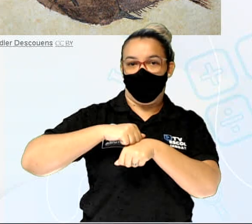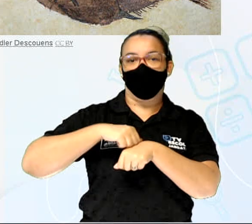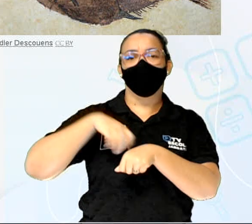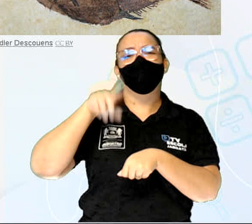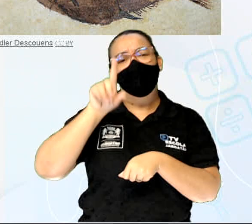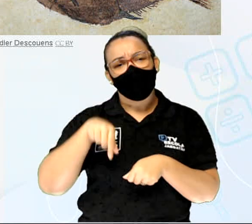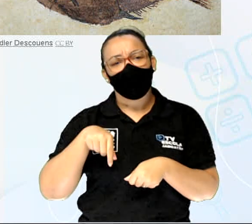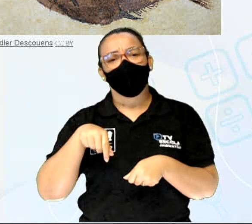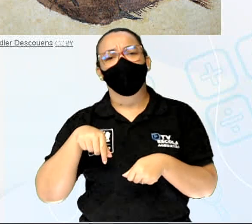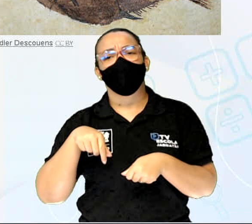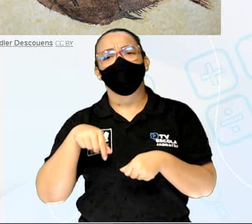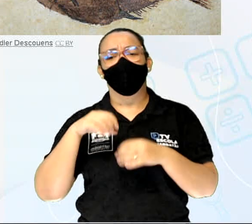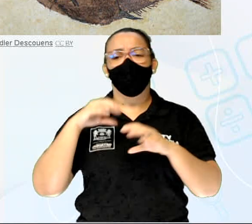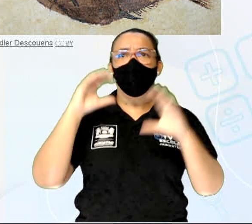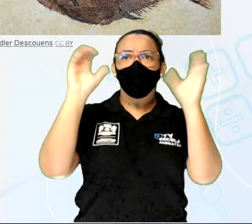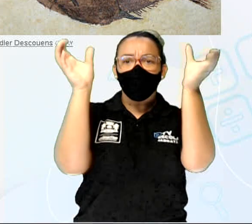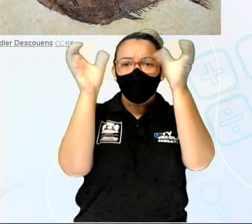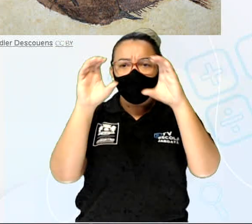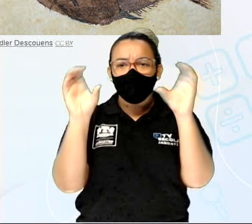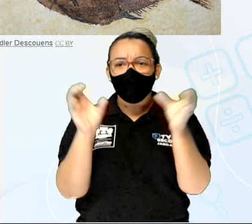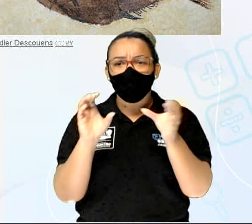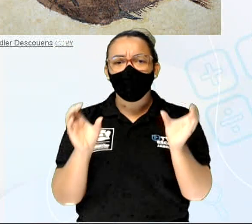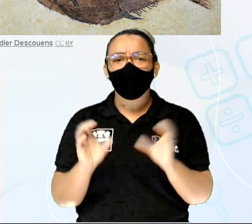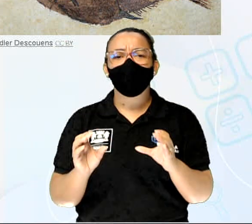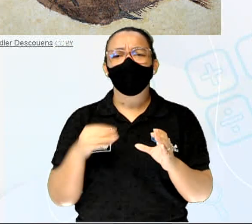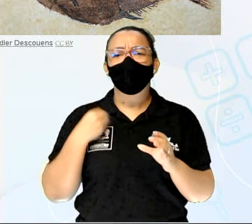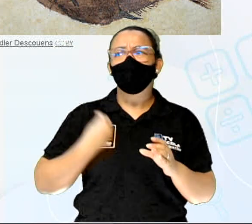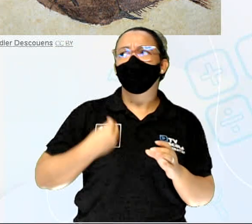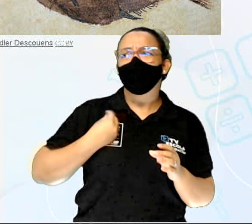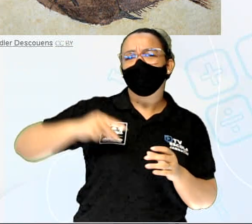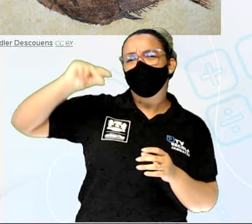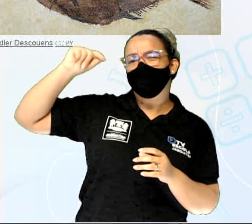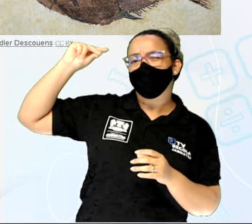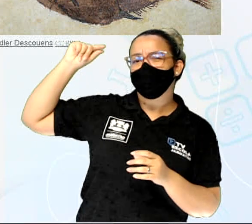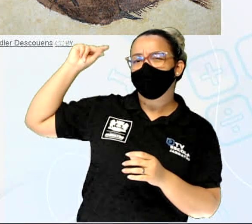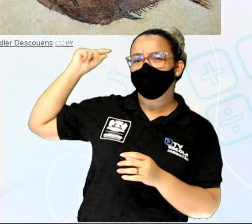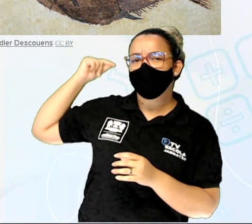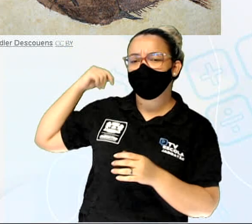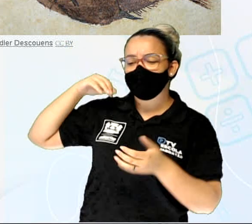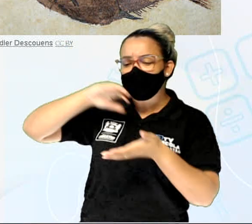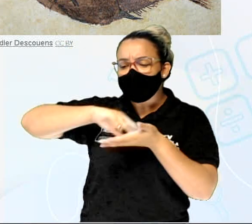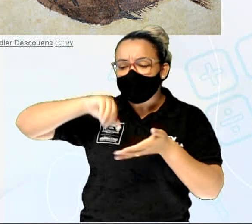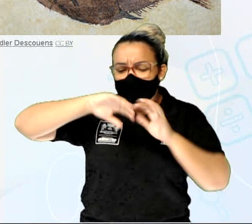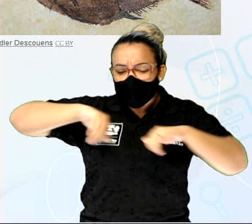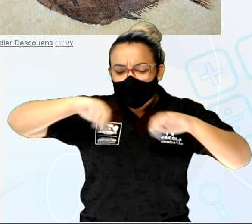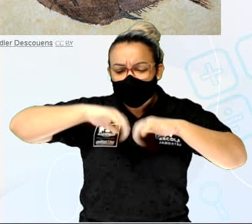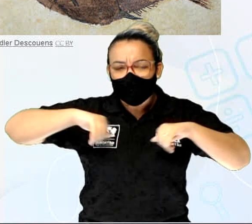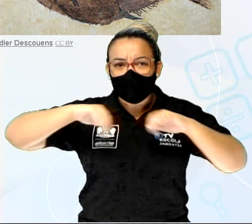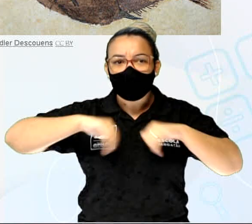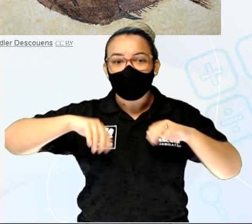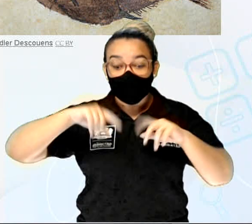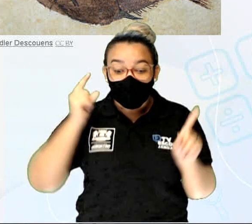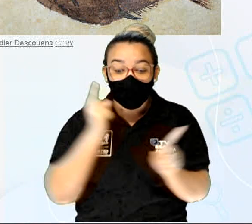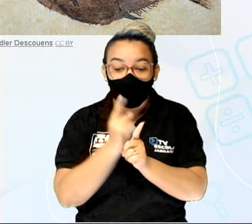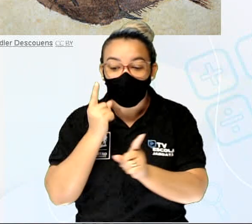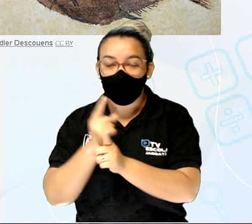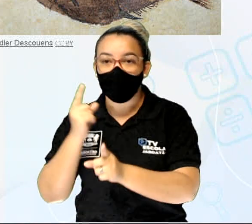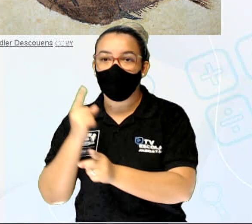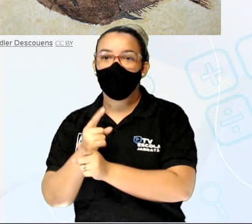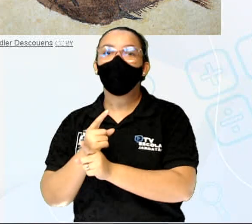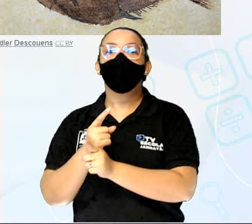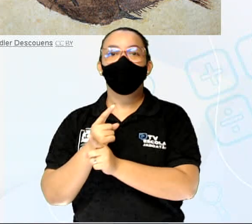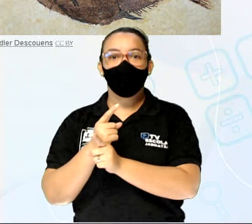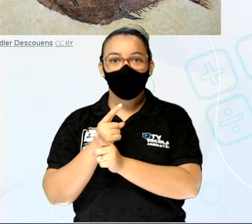um organismo que viveu no passado e que durante algumas escavações a gente encontra partes dele, ou